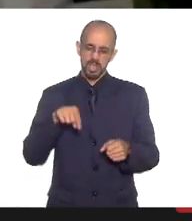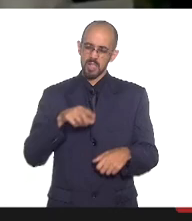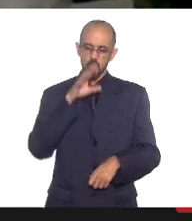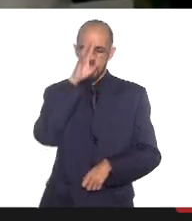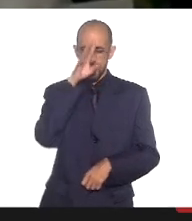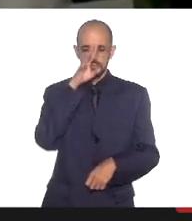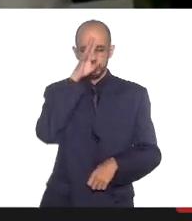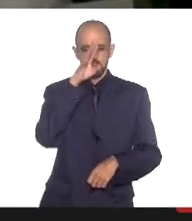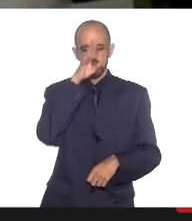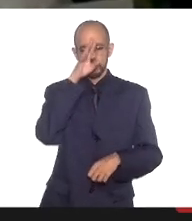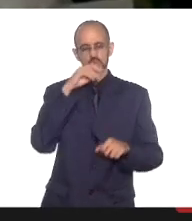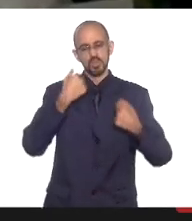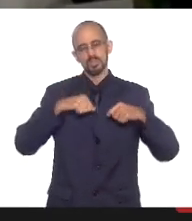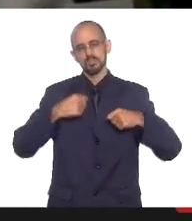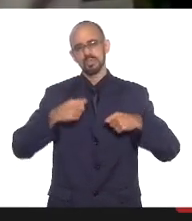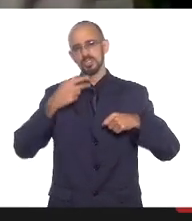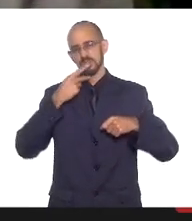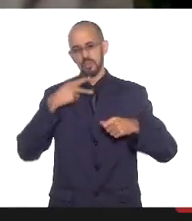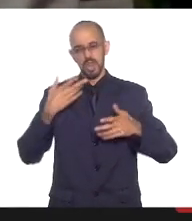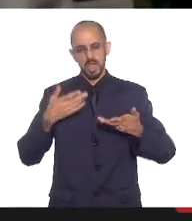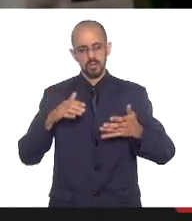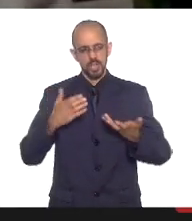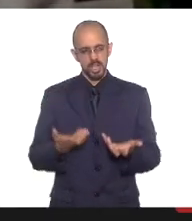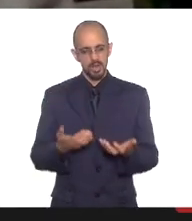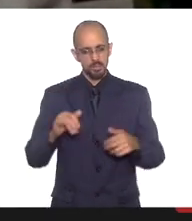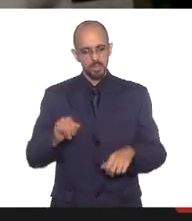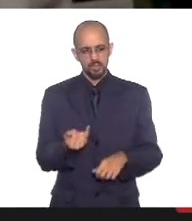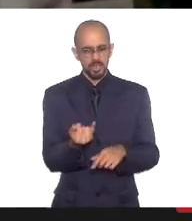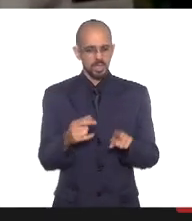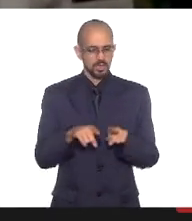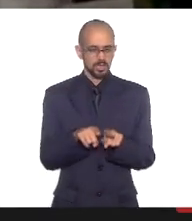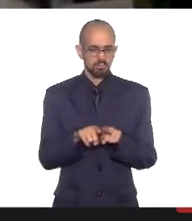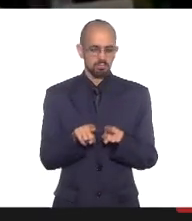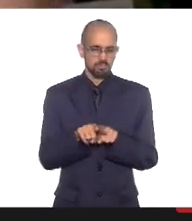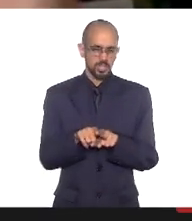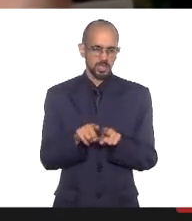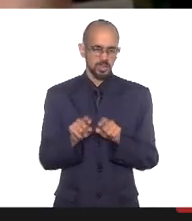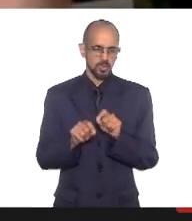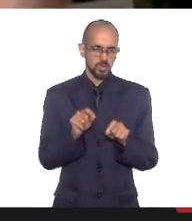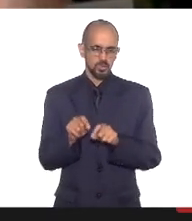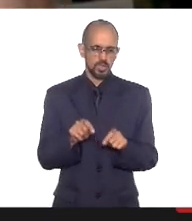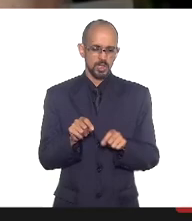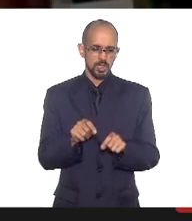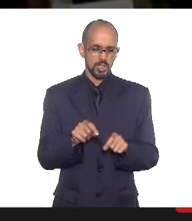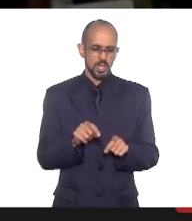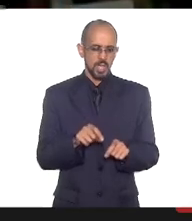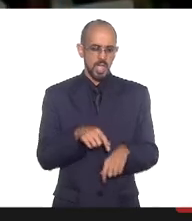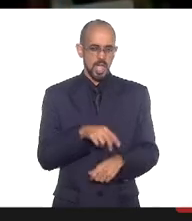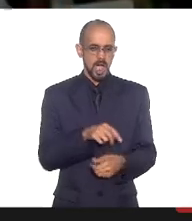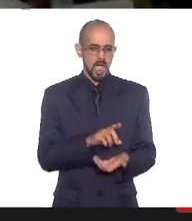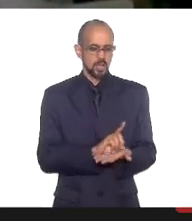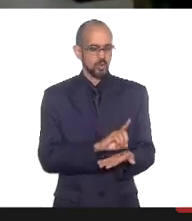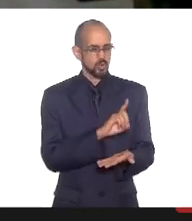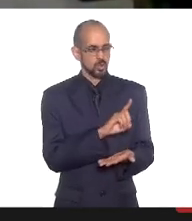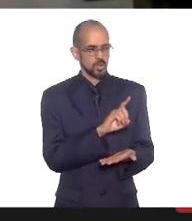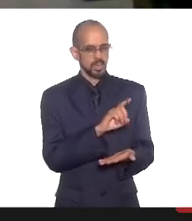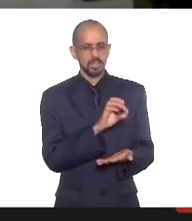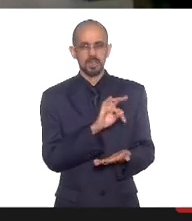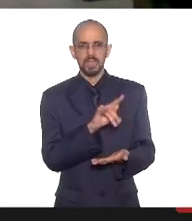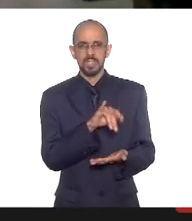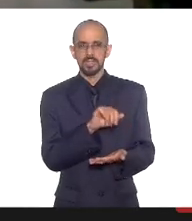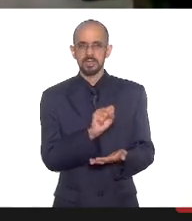realmente é colocar tu não queria que aproveitar também a pessoa da doutora Taísa para fazer uma denúncia